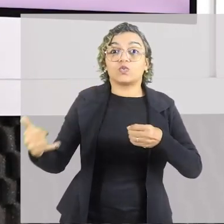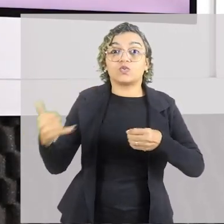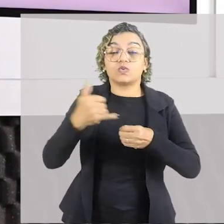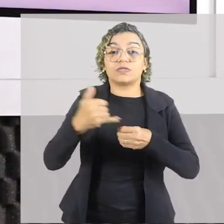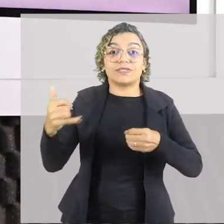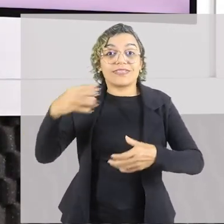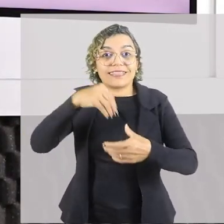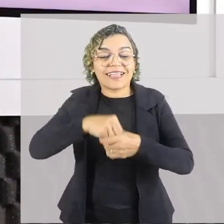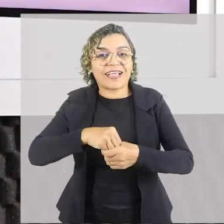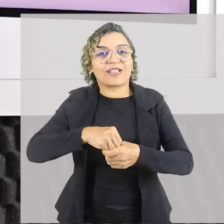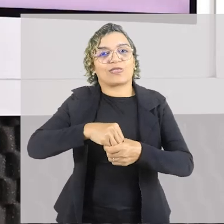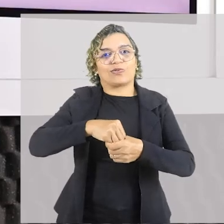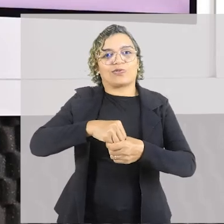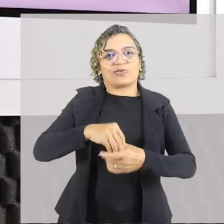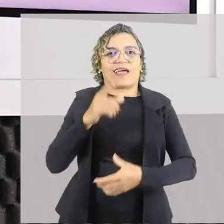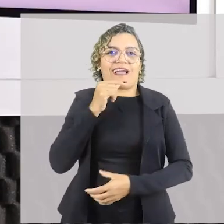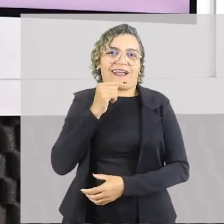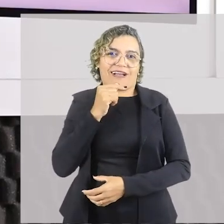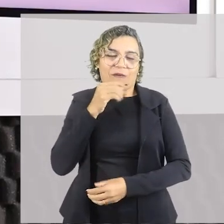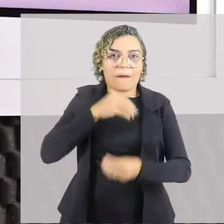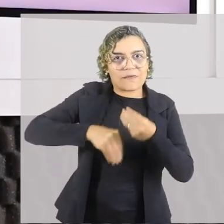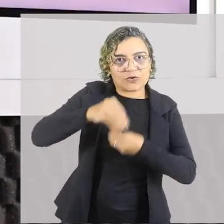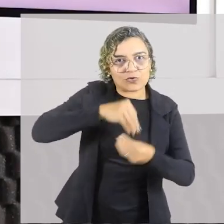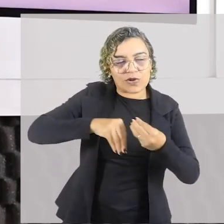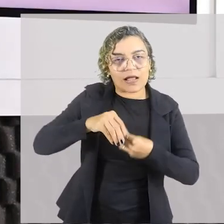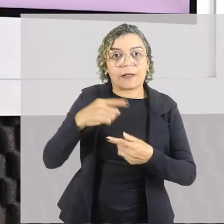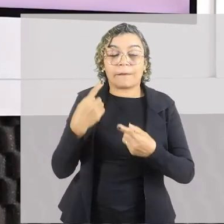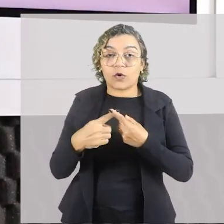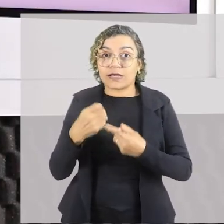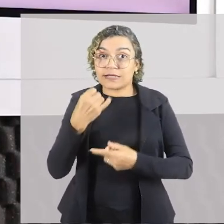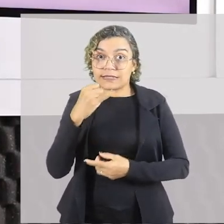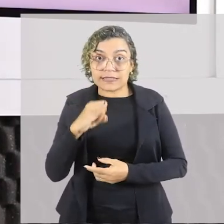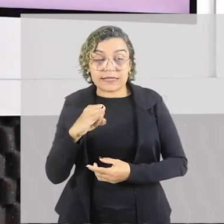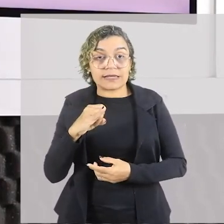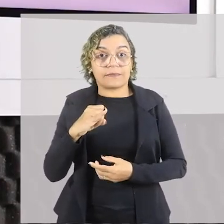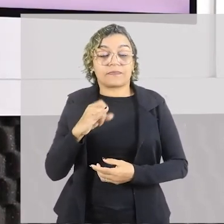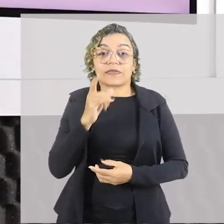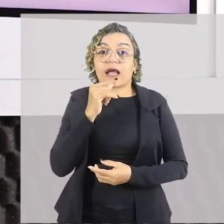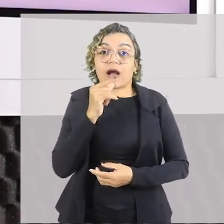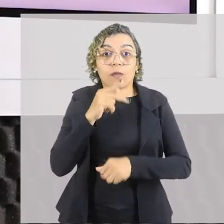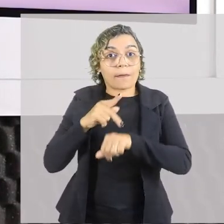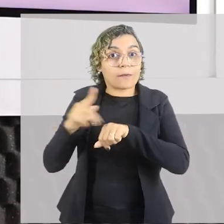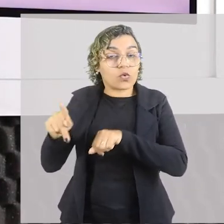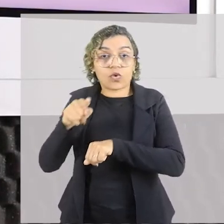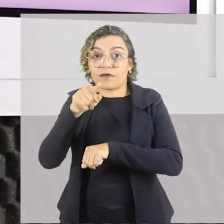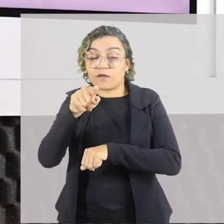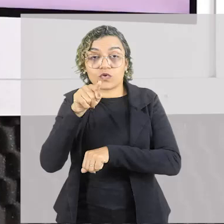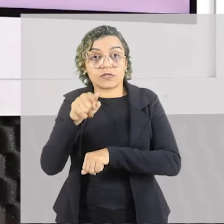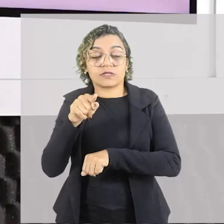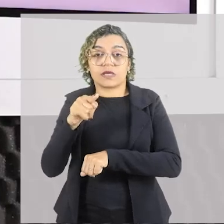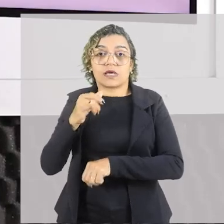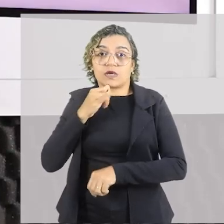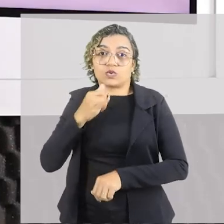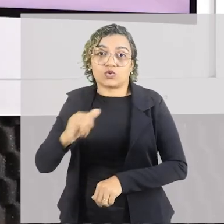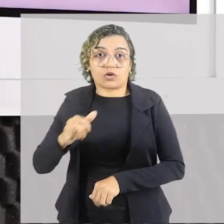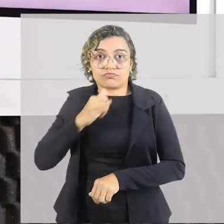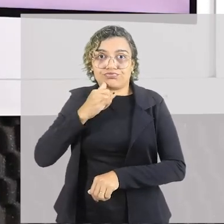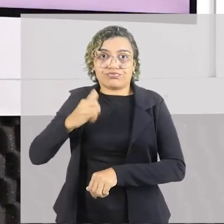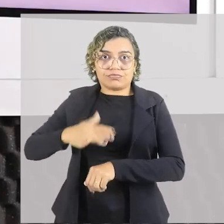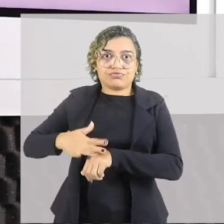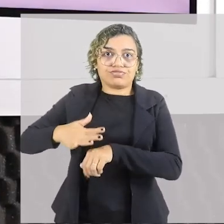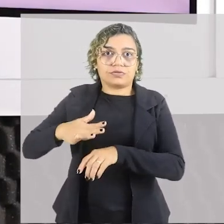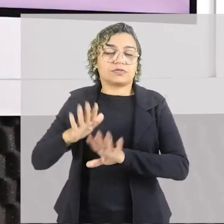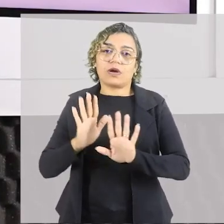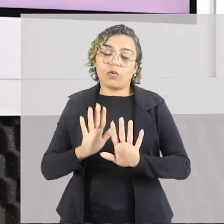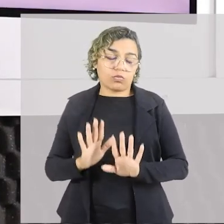dissolvidos na água. Porque se tu estivesse com água pura, tu não teria o choque ali. A condição é extremamente baixa.